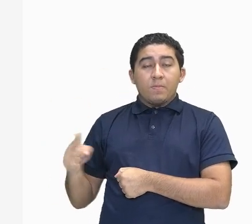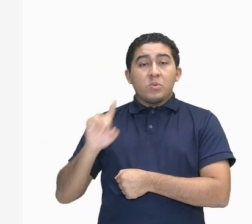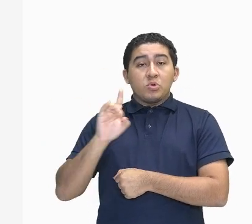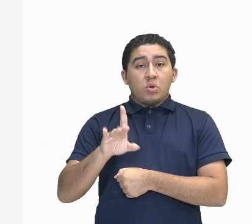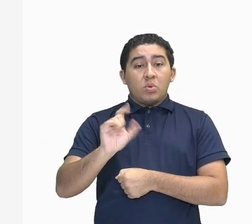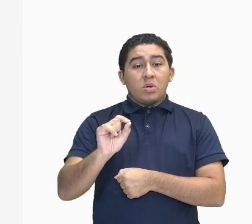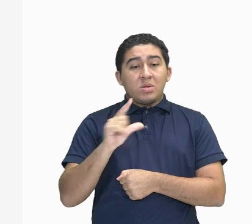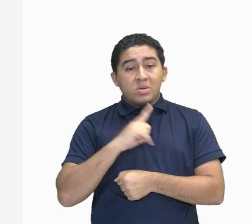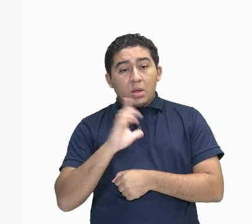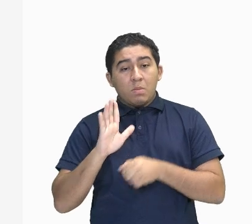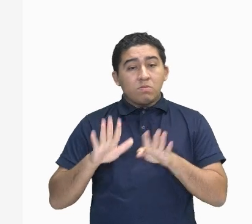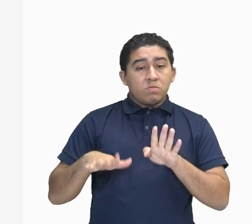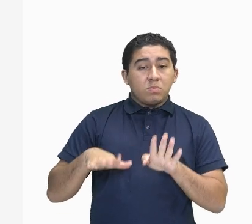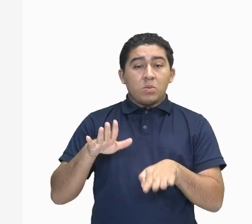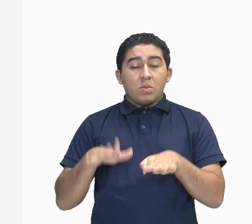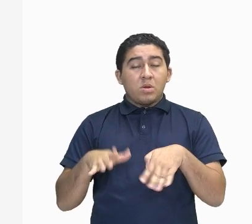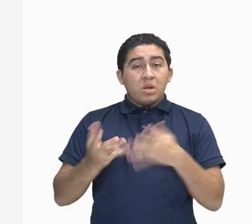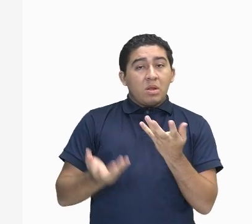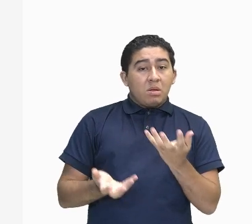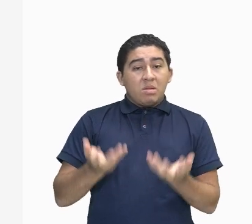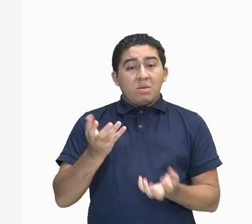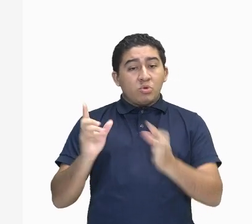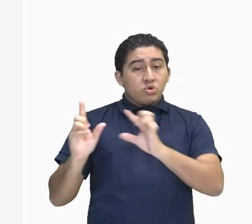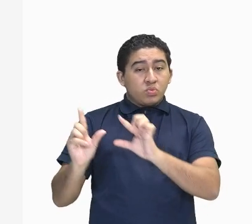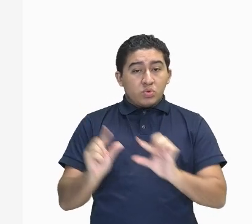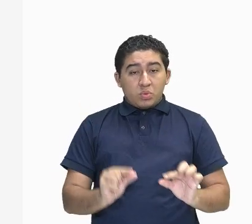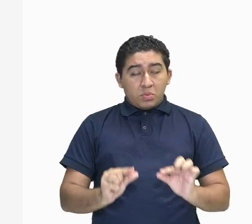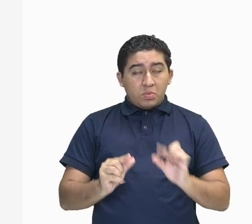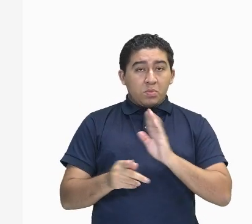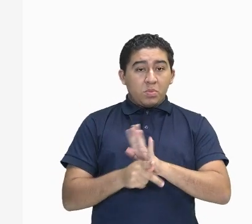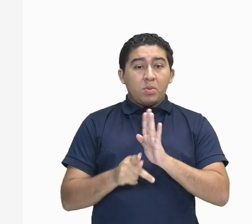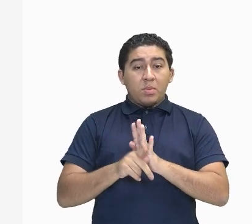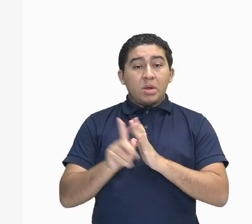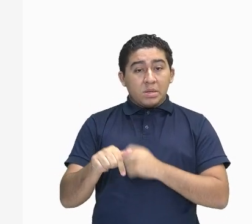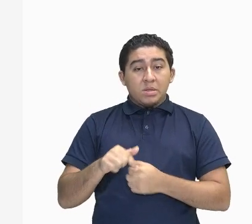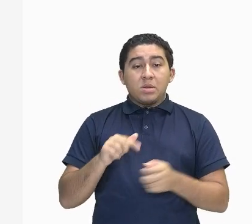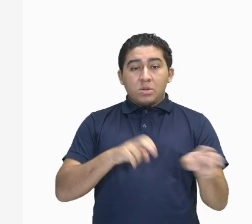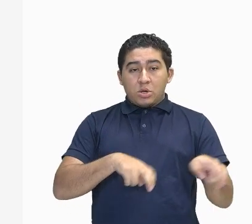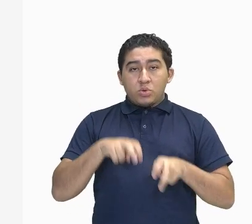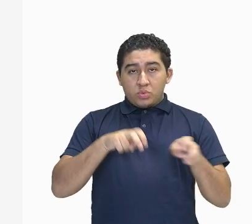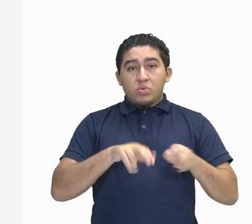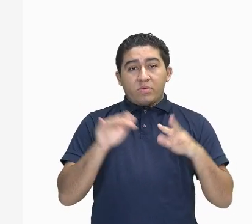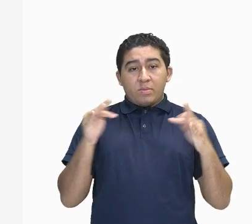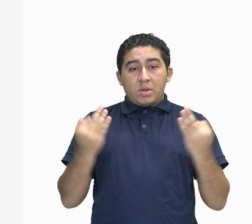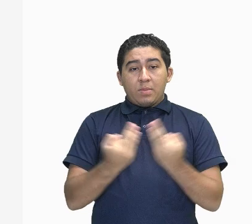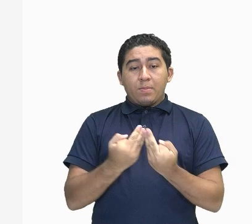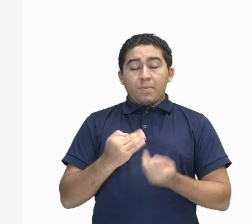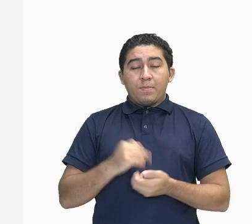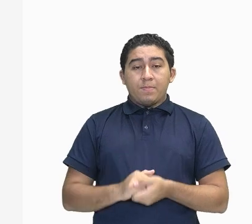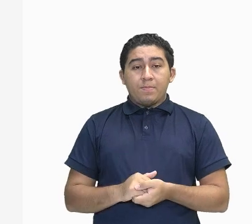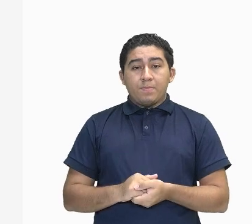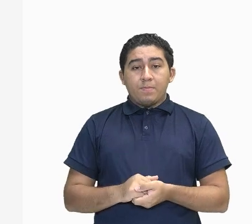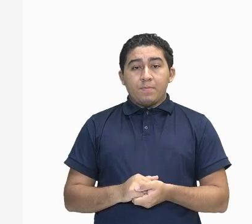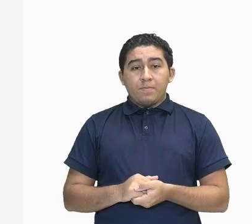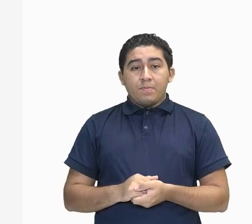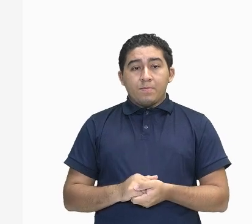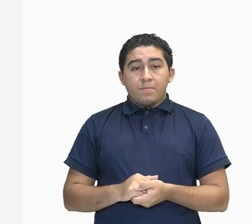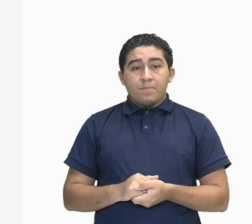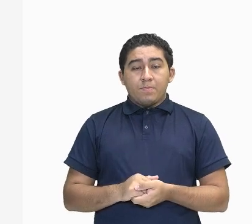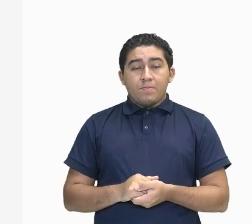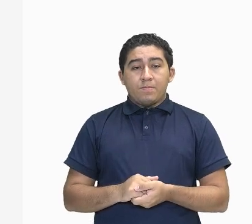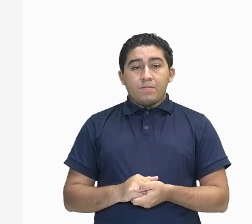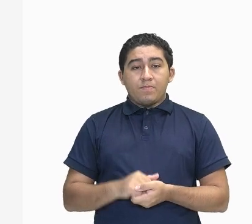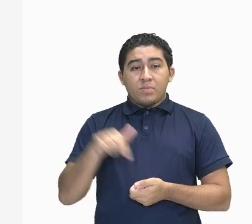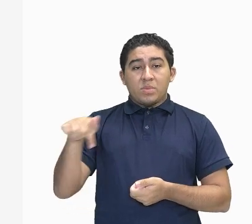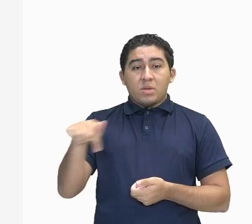acaba tendo uma baixa nessa parte aí de uma agricultura familiar, tá? Então,